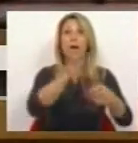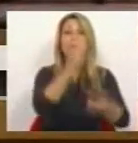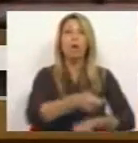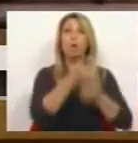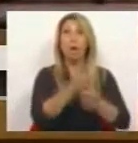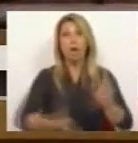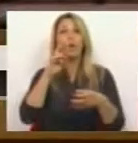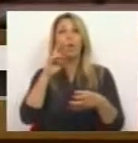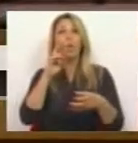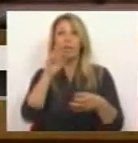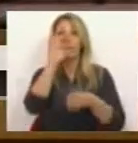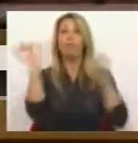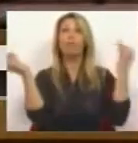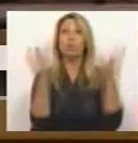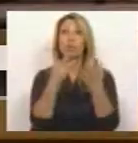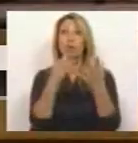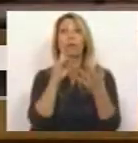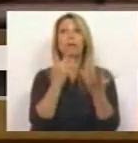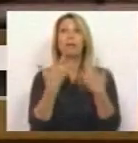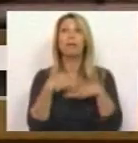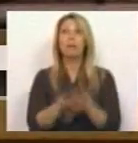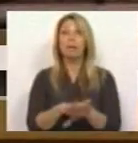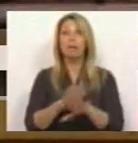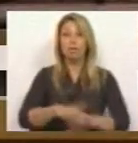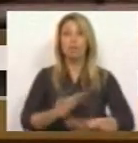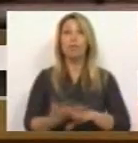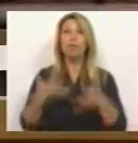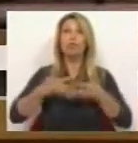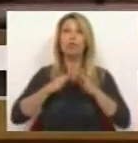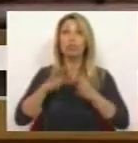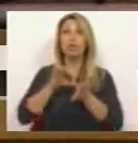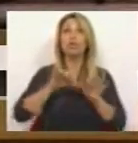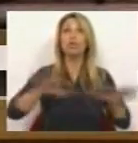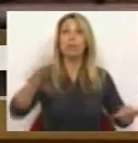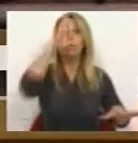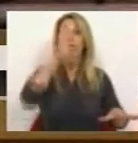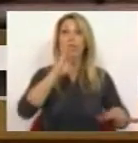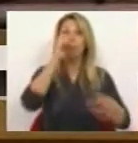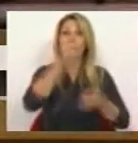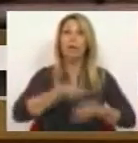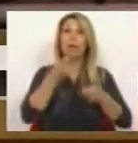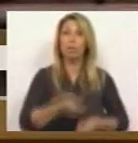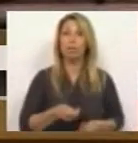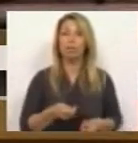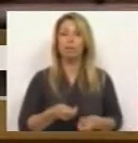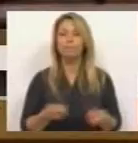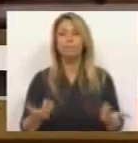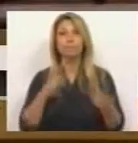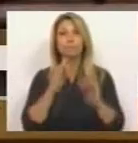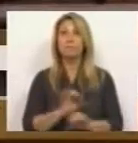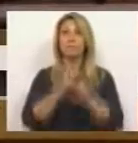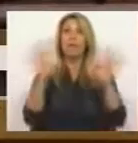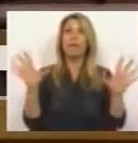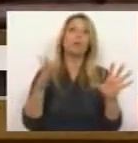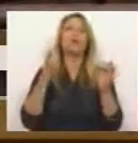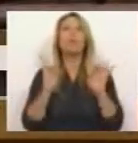fazer nascer o corpo no reforço das estruturas descentralizadas do Ministério da Agricultura. Ficou claro